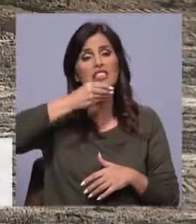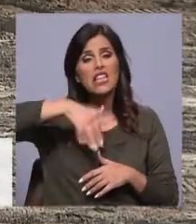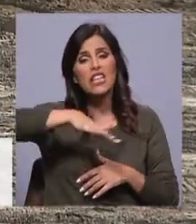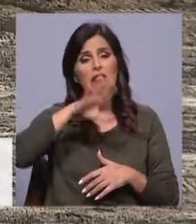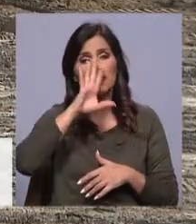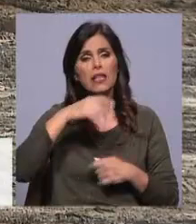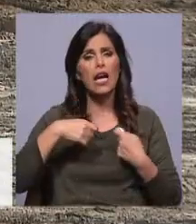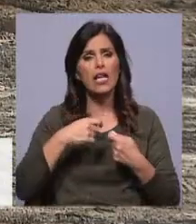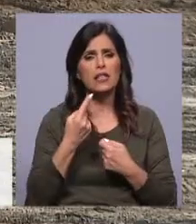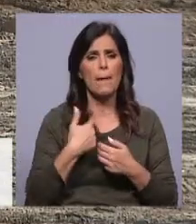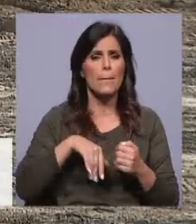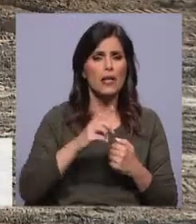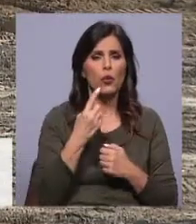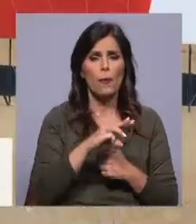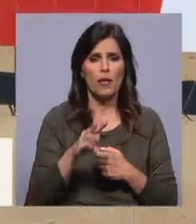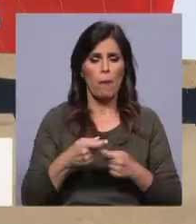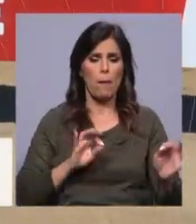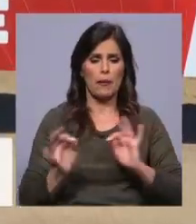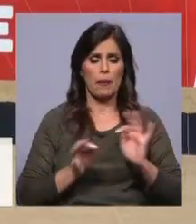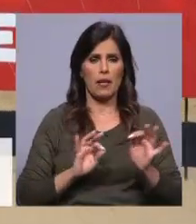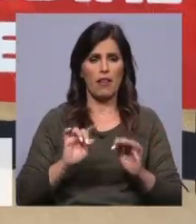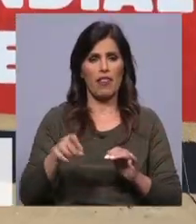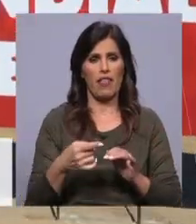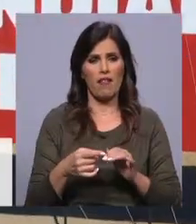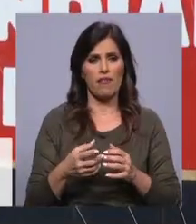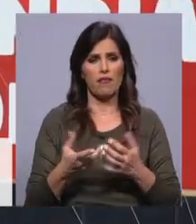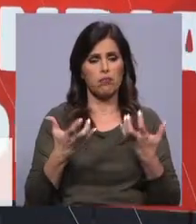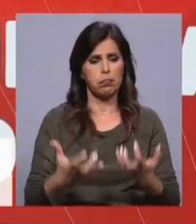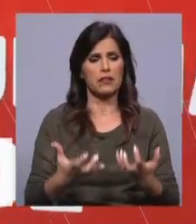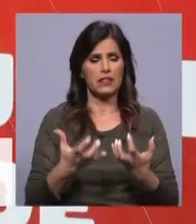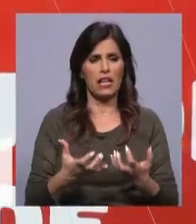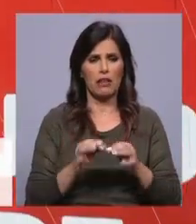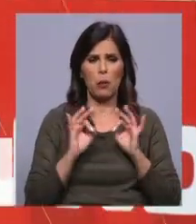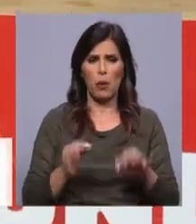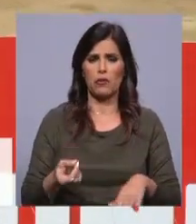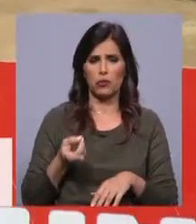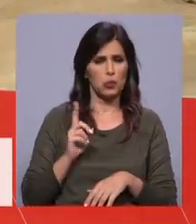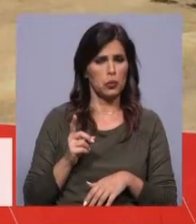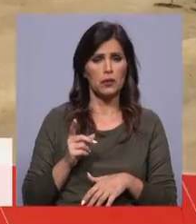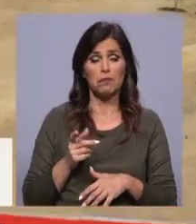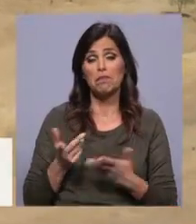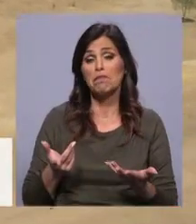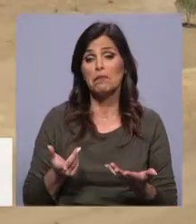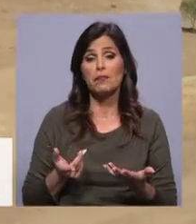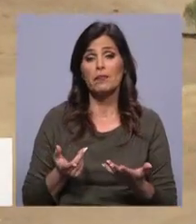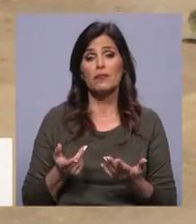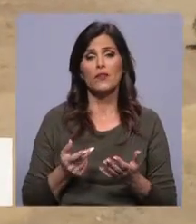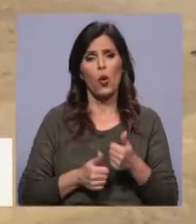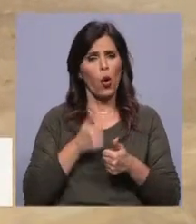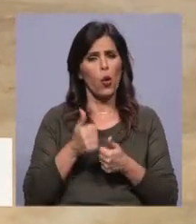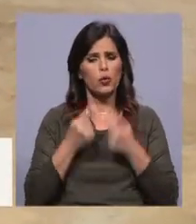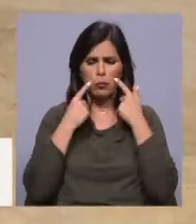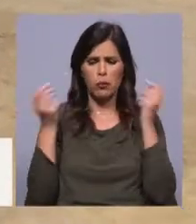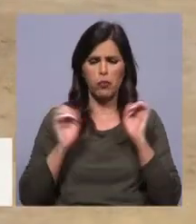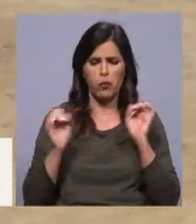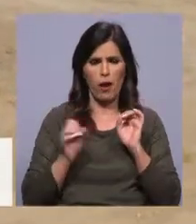mais de 1 milhão só para os prepararem talvez não devessem ter um Palco tão pesado ah com um ajuste direto contra